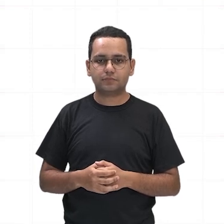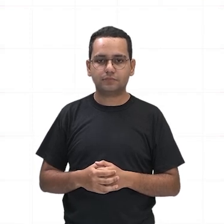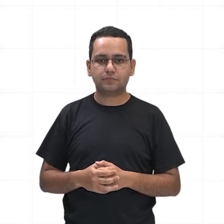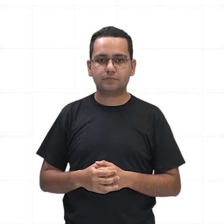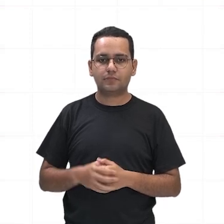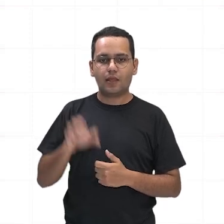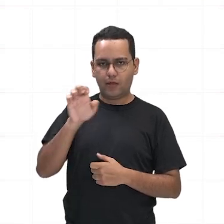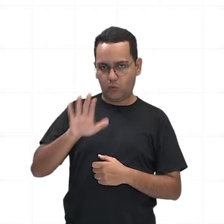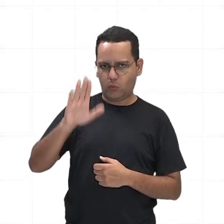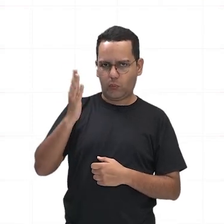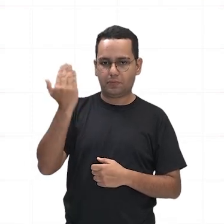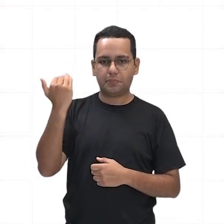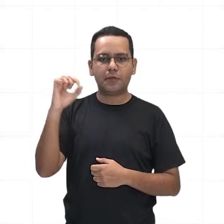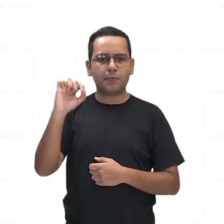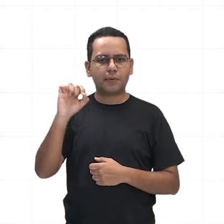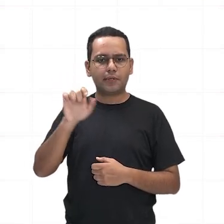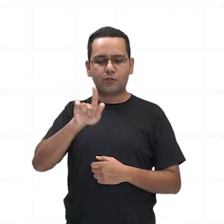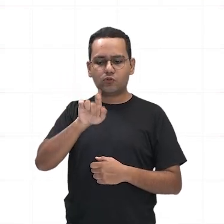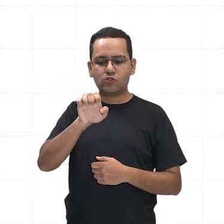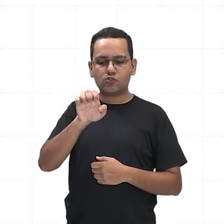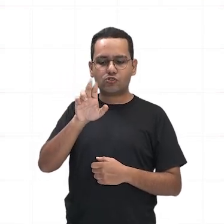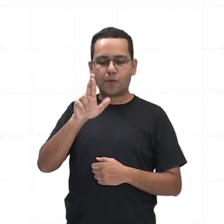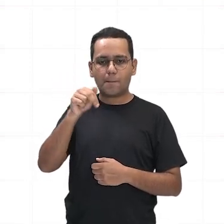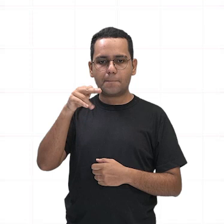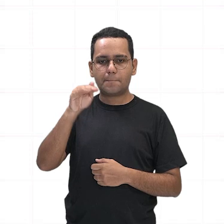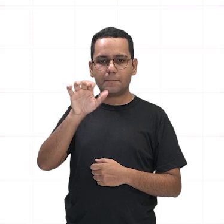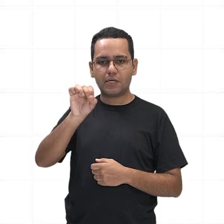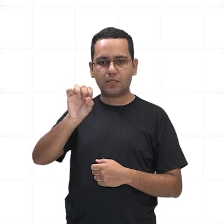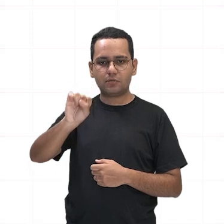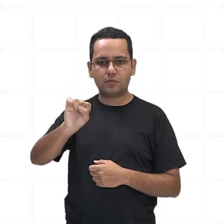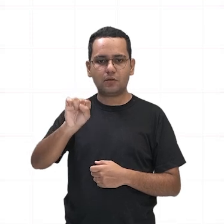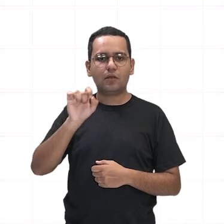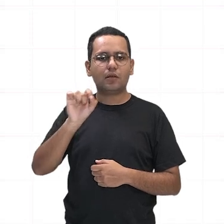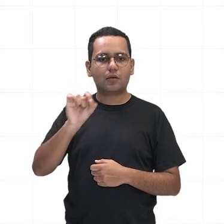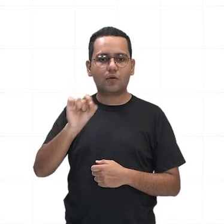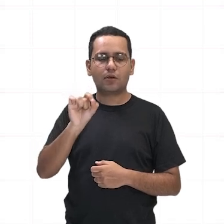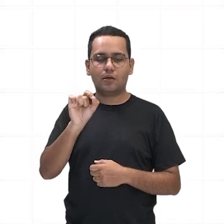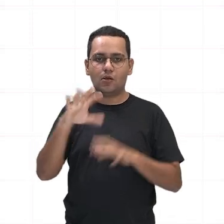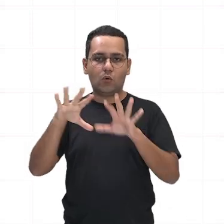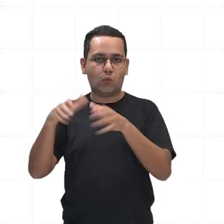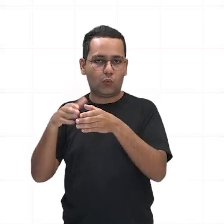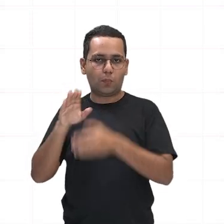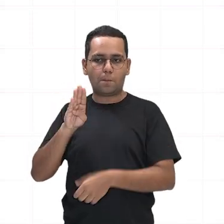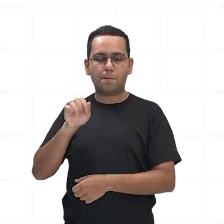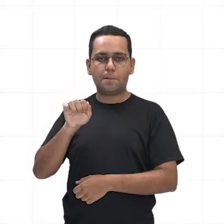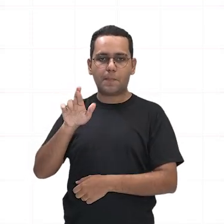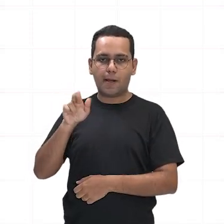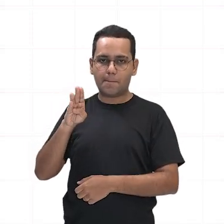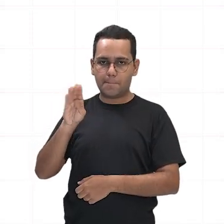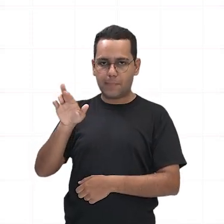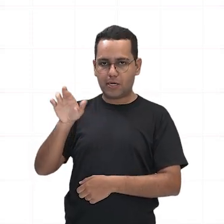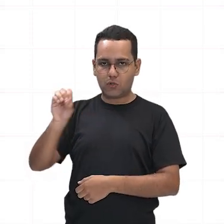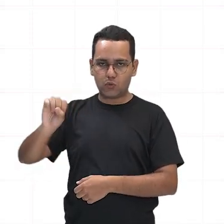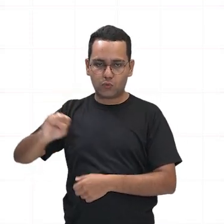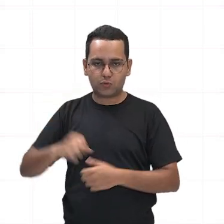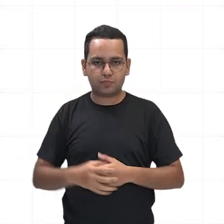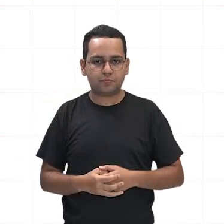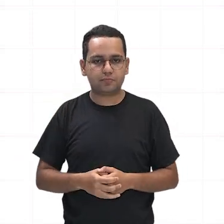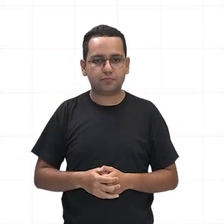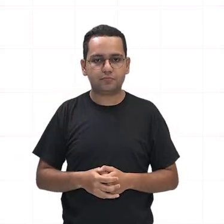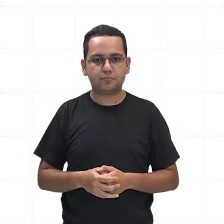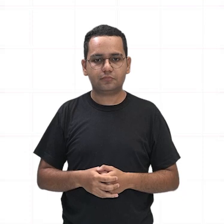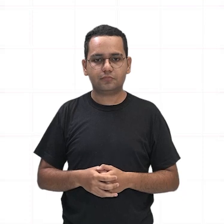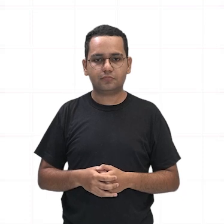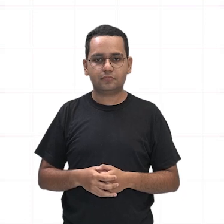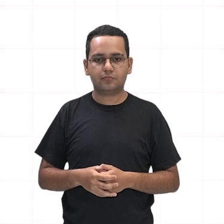dos povos germânicos, né, gente? Que são, então, quem? Os povos bárbaros. Se a gente tem, então, essa parte da Europa, os germanos começam, então,